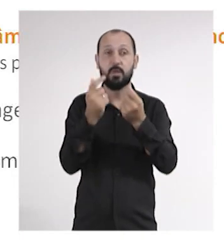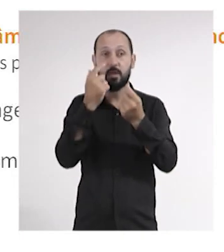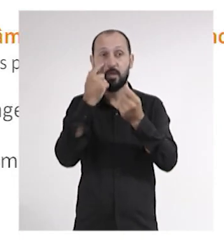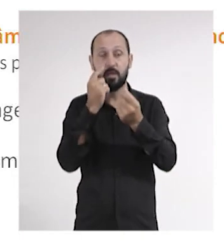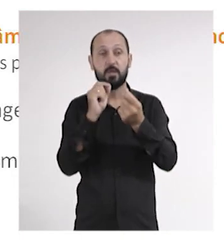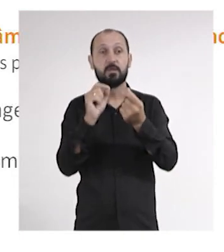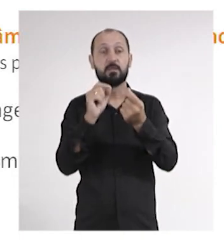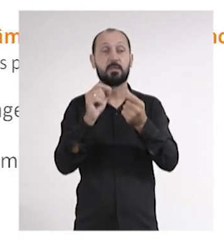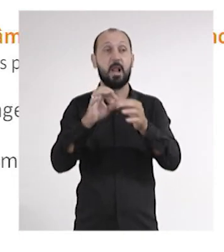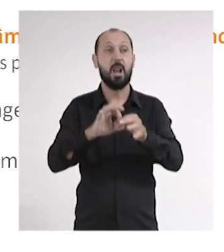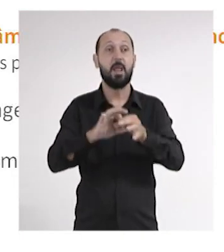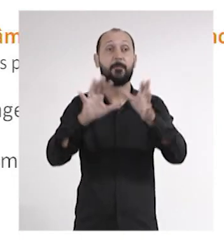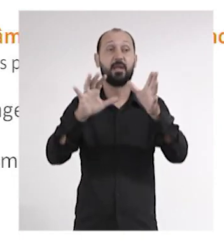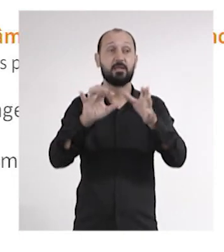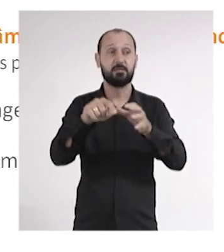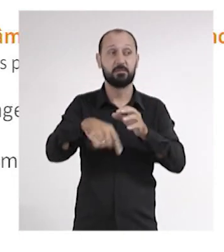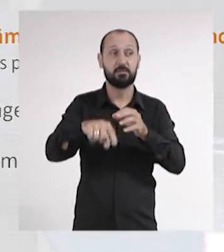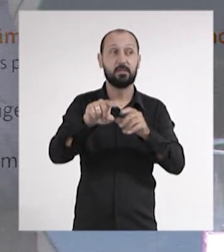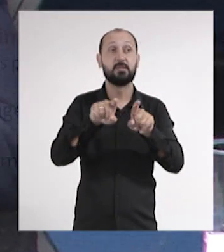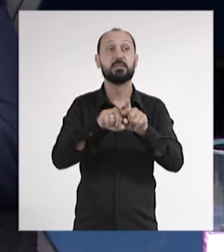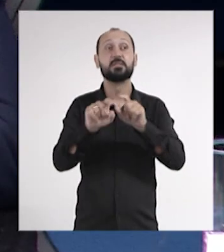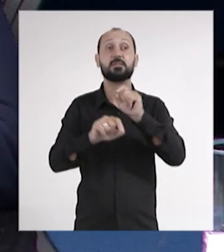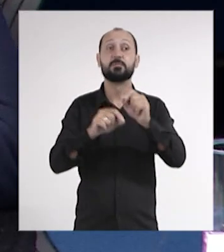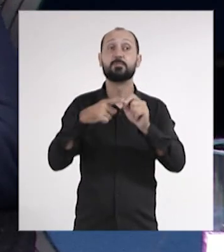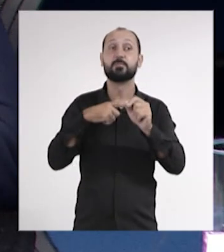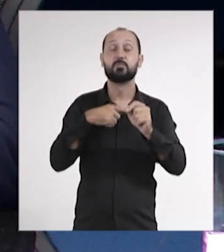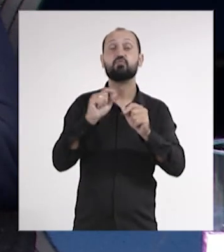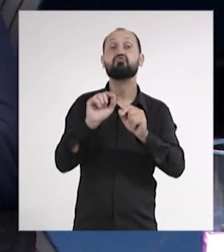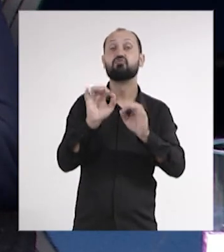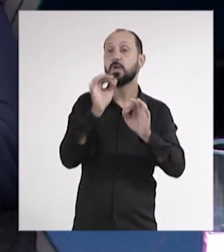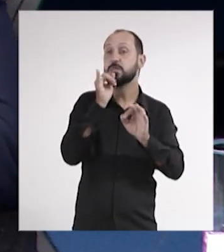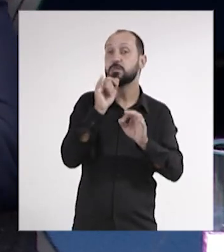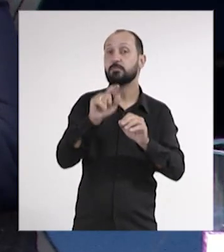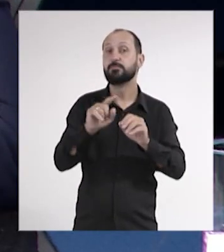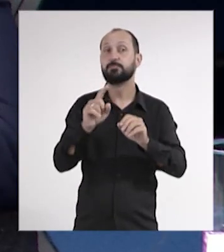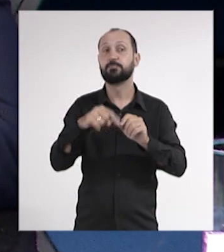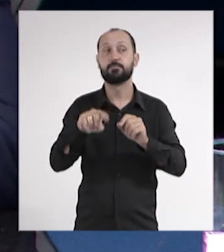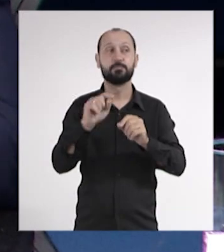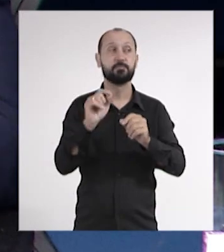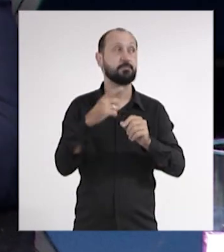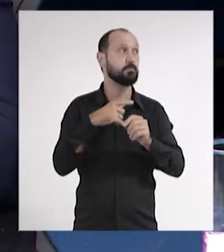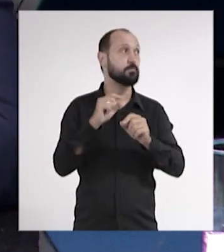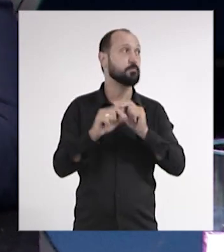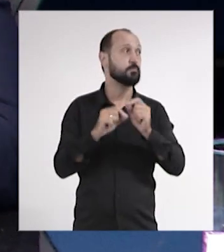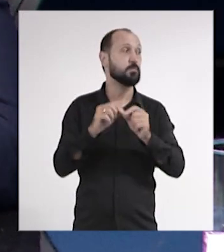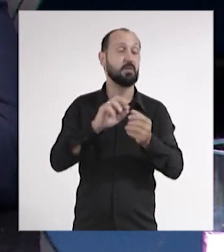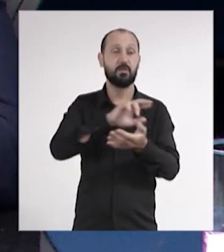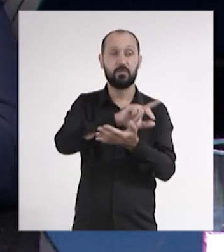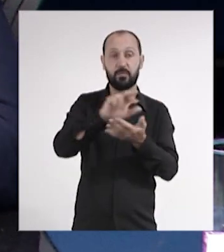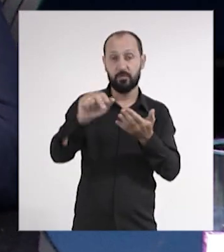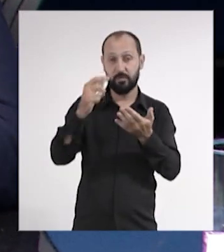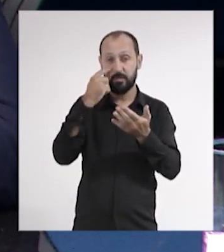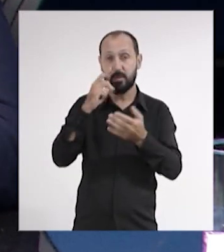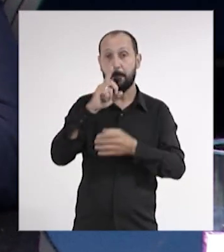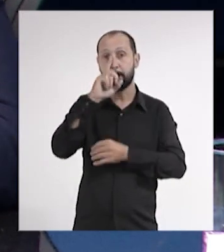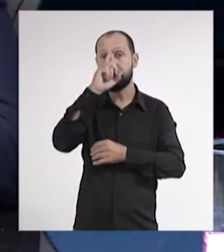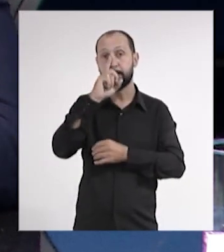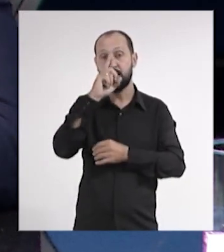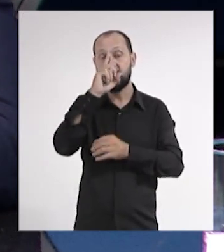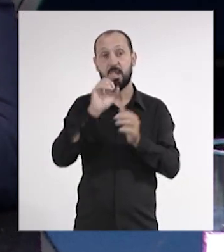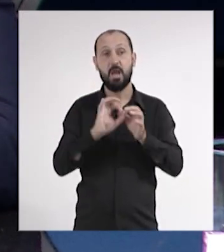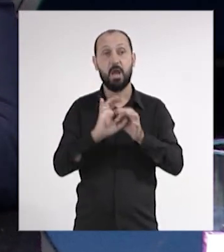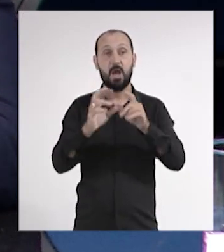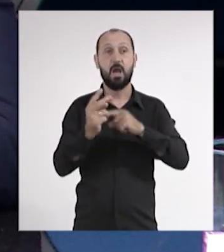concessão e para a supressão ou mitigação de diversos riscos à concessão, como